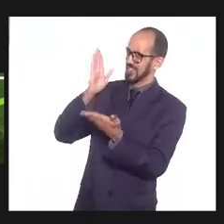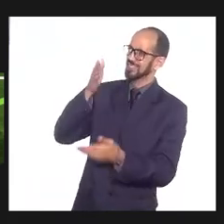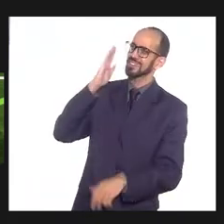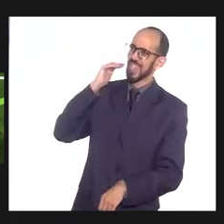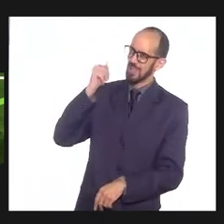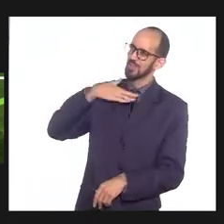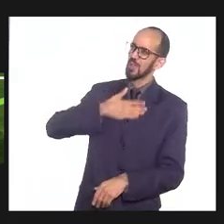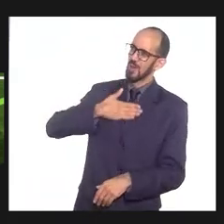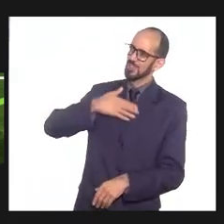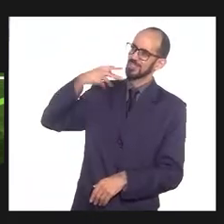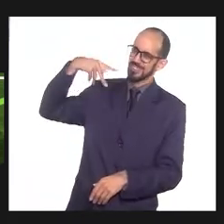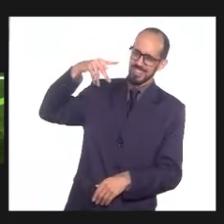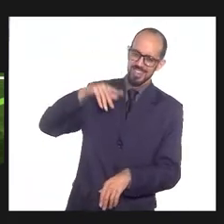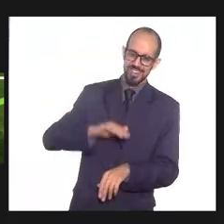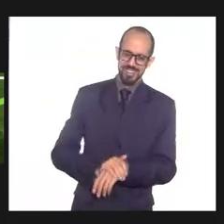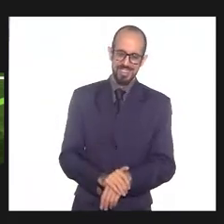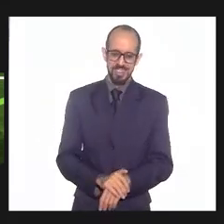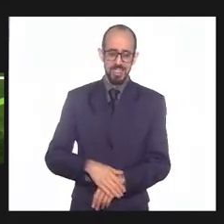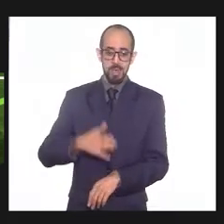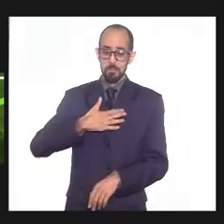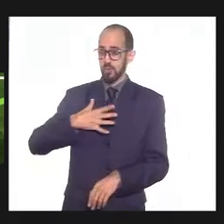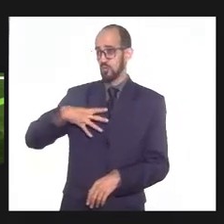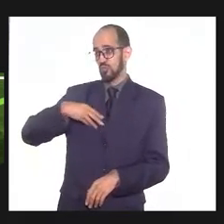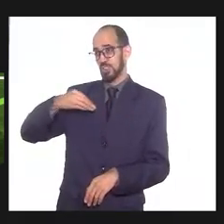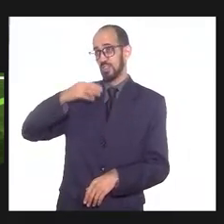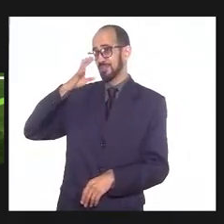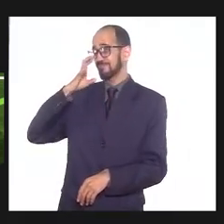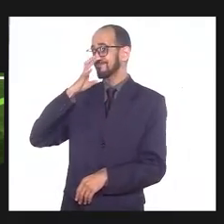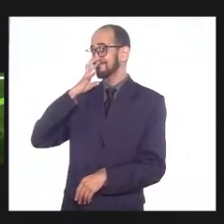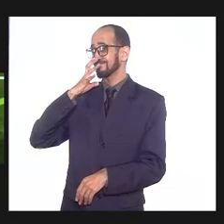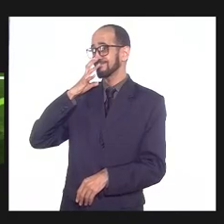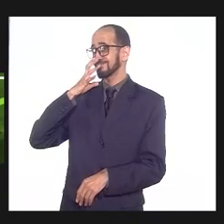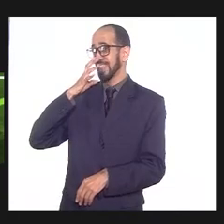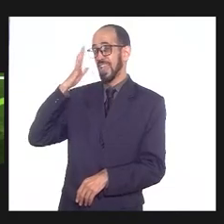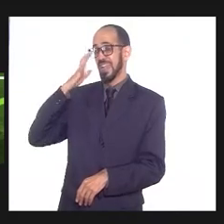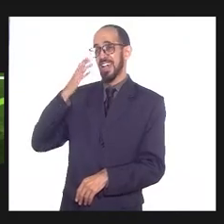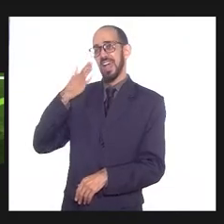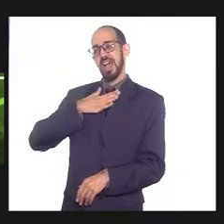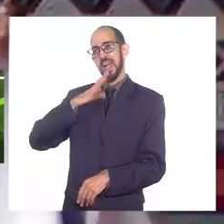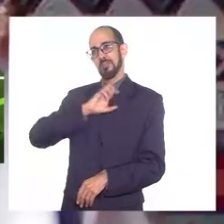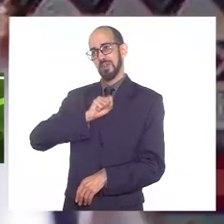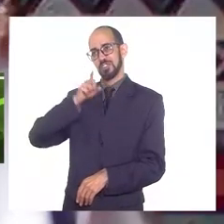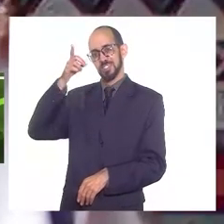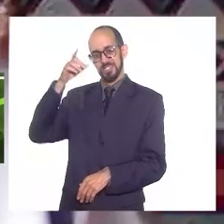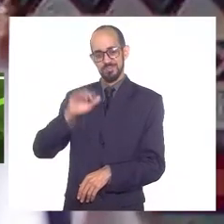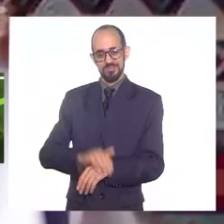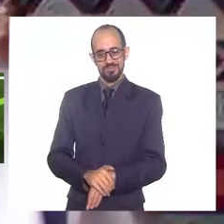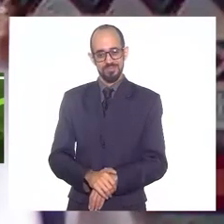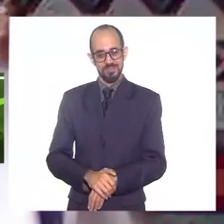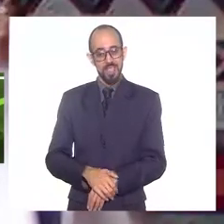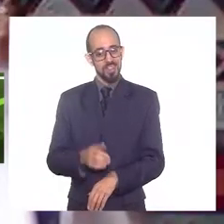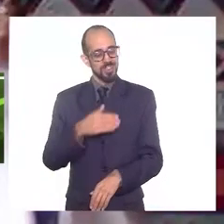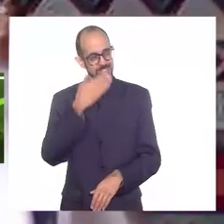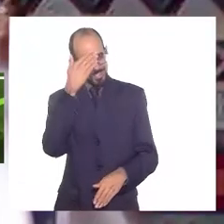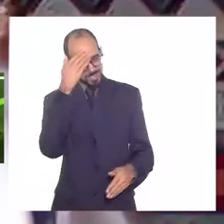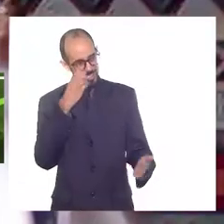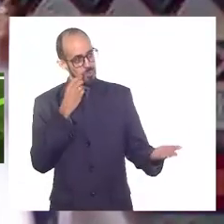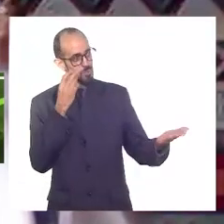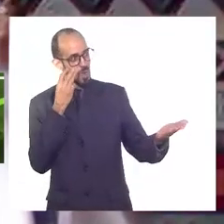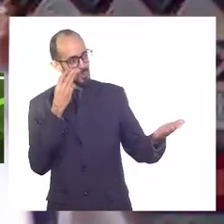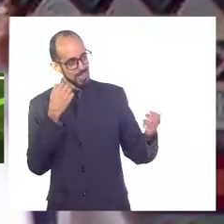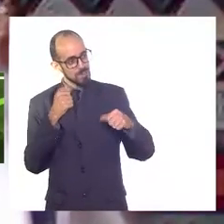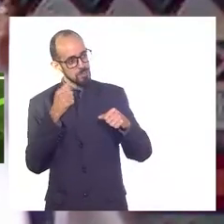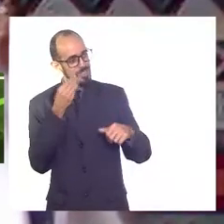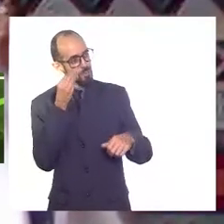o martelo Eu não eu fui fã da pasta mas eu acho que tá correndo tudo bem acho que em seu do valdec tem que mandar um